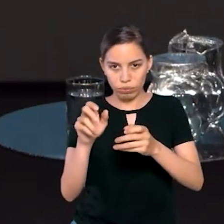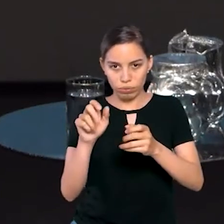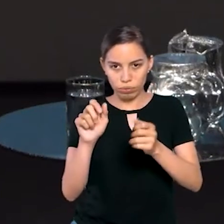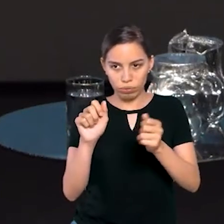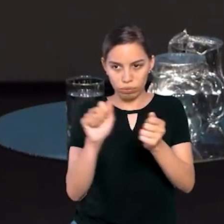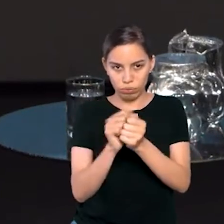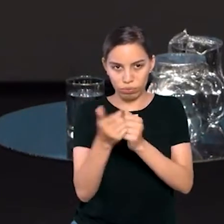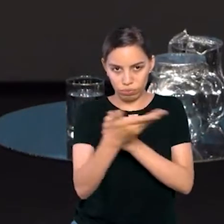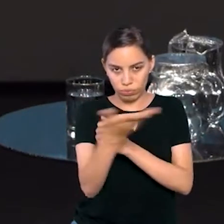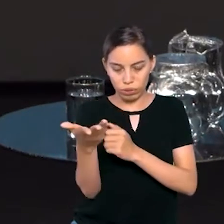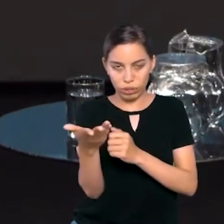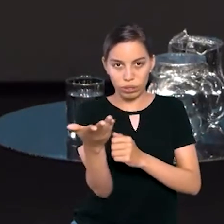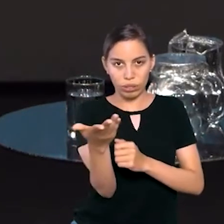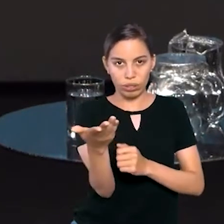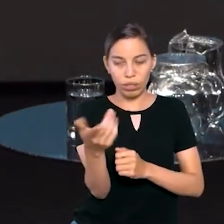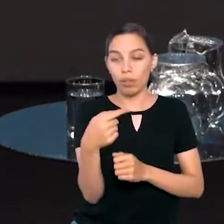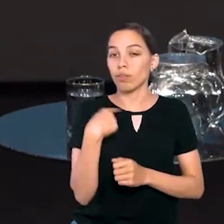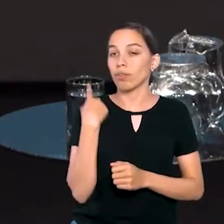sobre essa